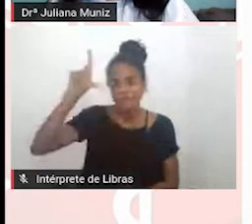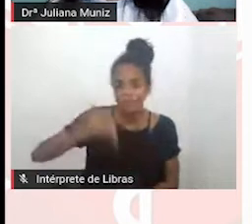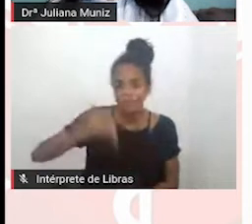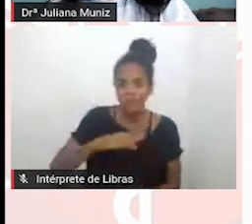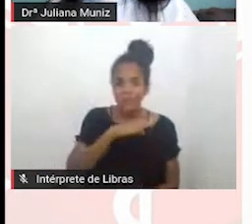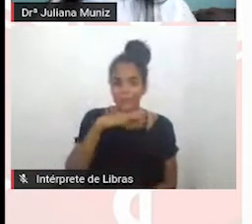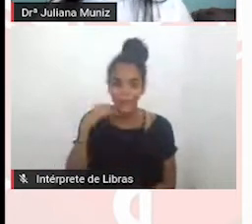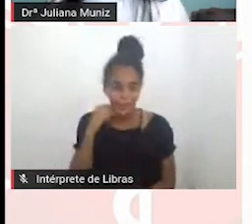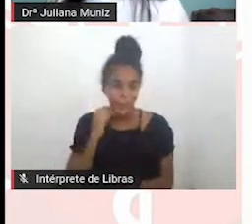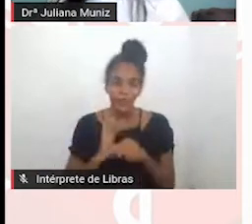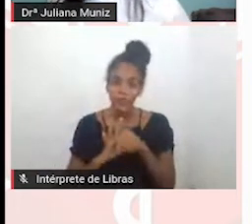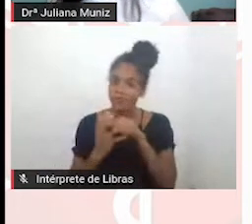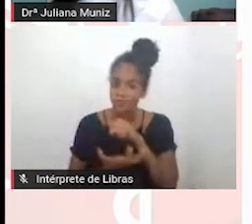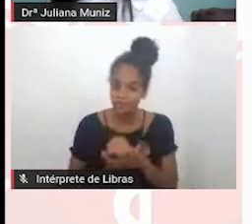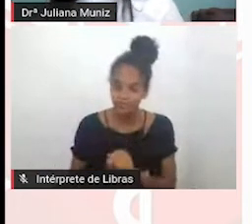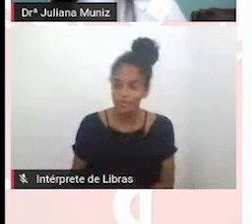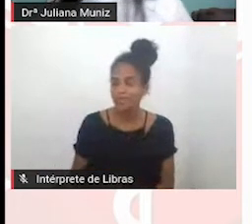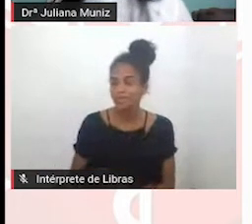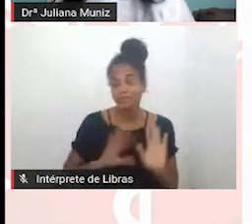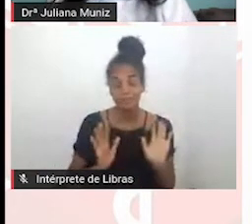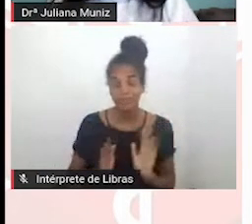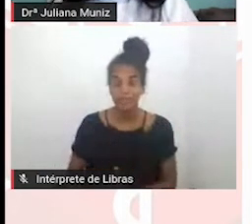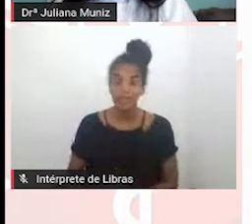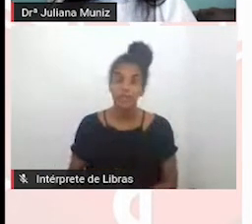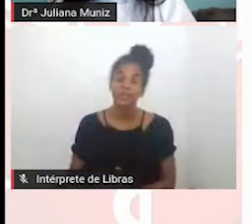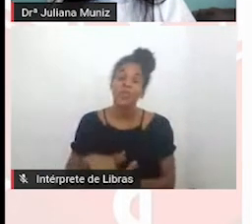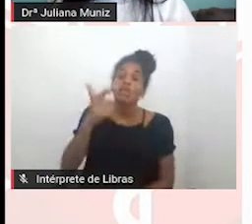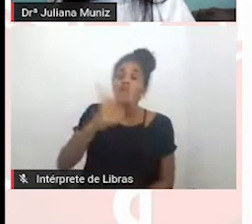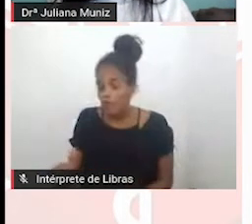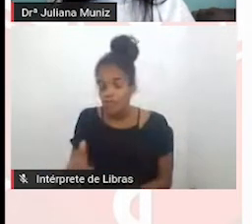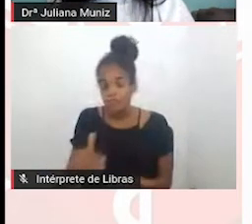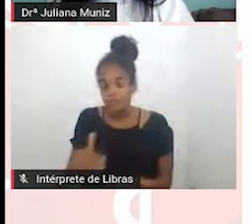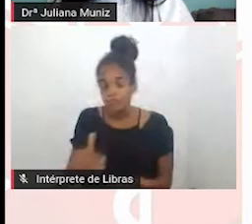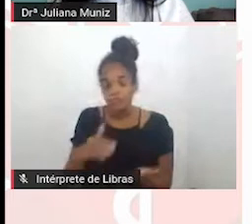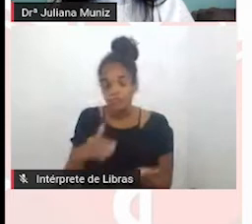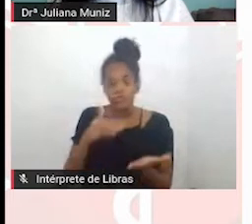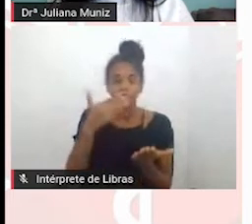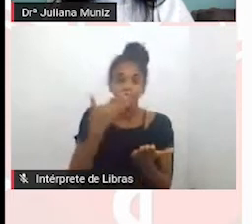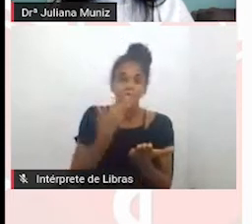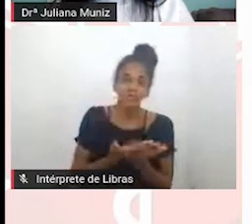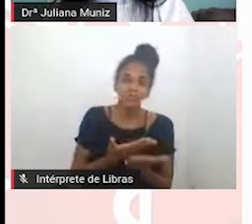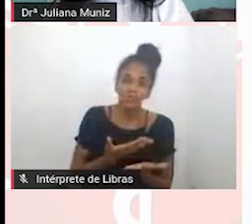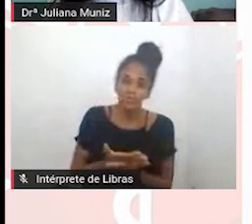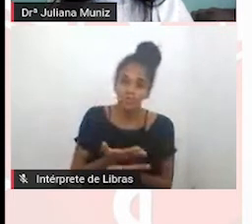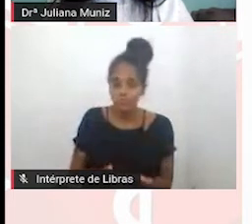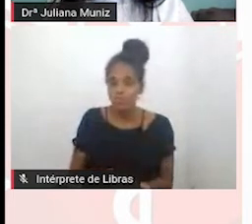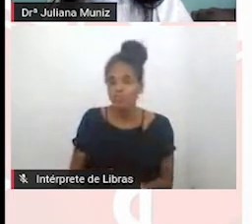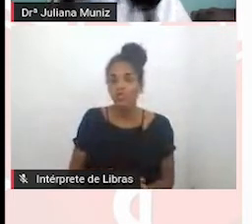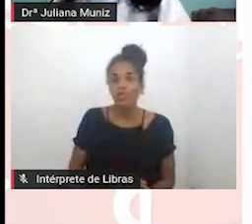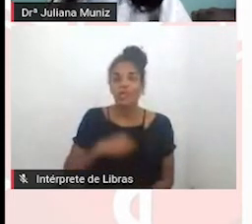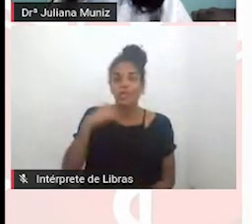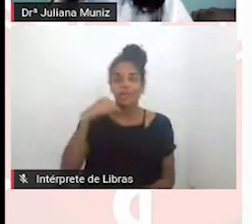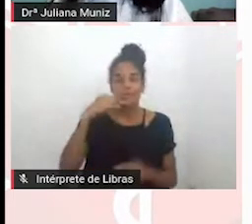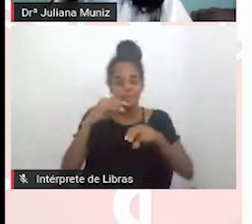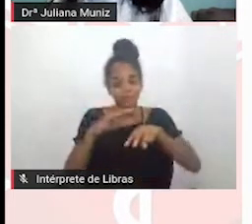até 48 horas. Então, ainda tem uma linhagem que acredita, por conta do mecanismo da doença e do mecanismo de